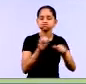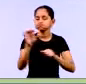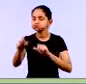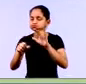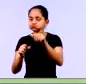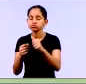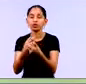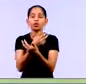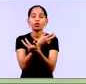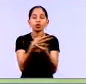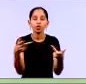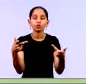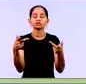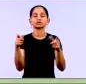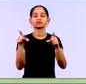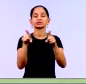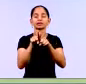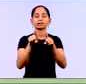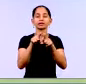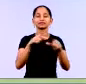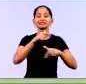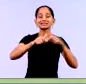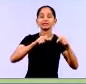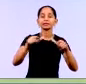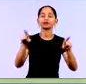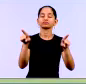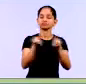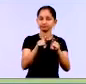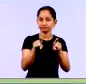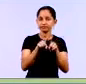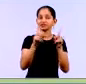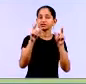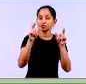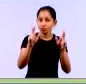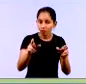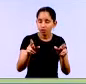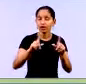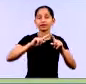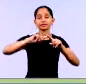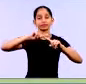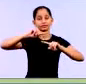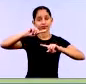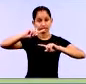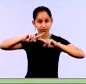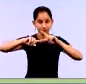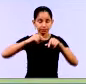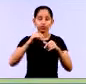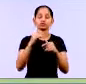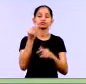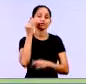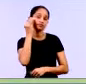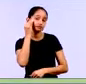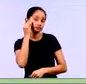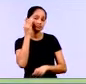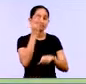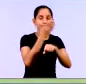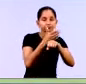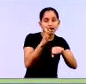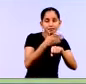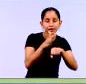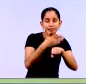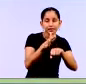recursos humanos dentro desta necessidade. Posteriormente vou selecionar e treinar essa mão de